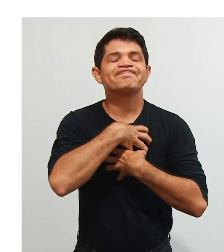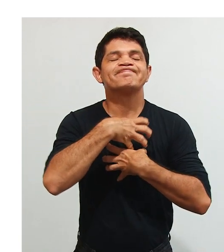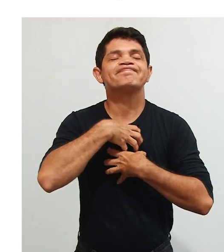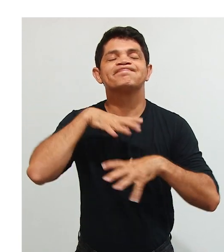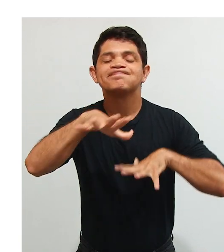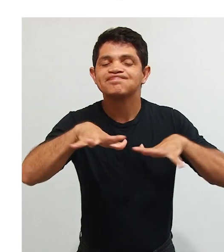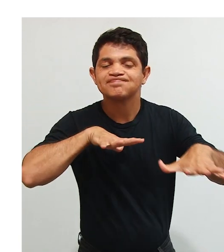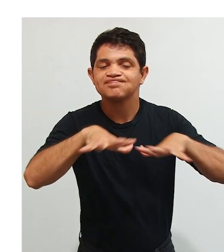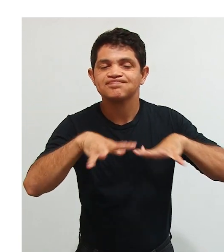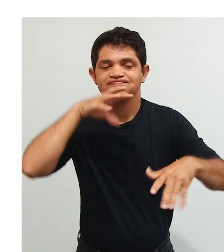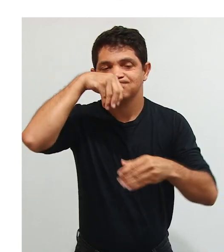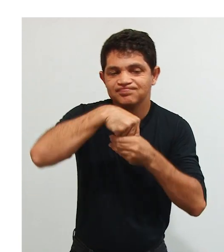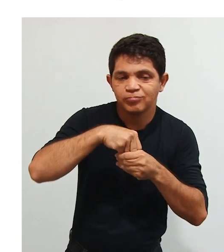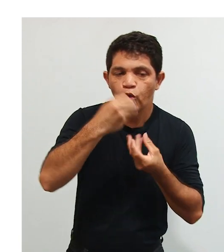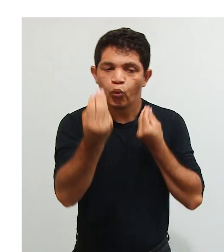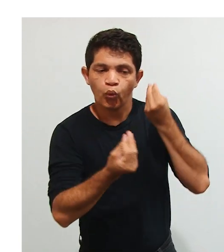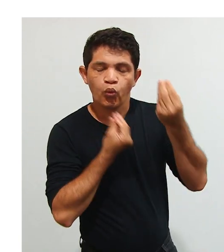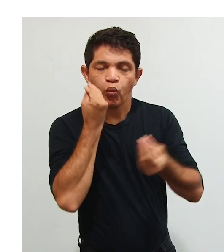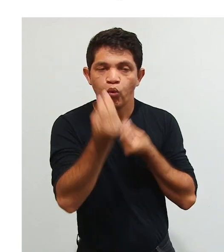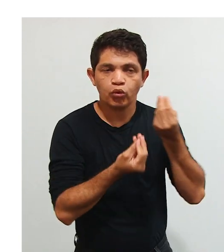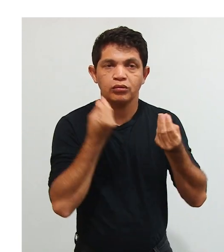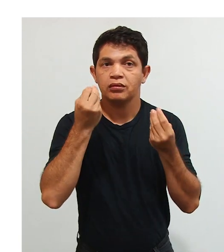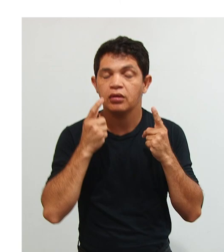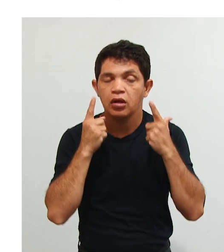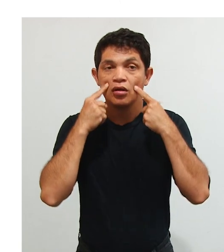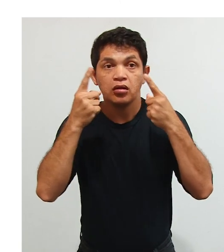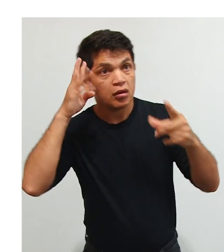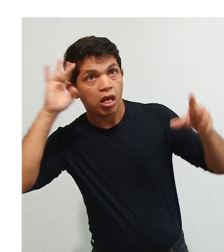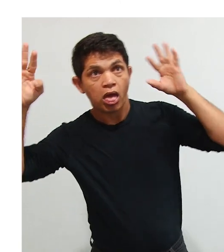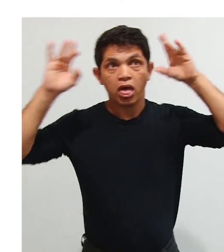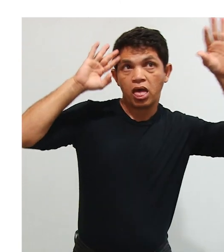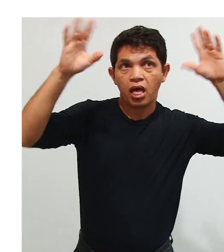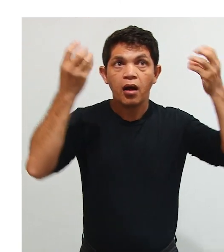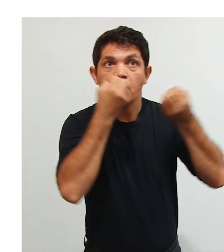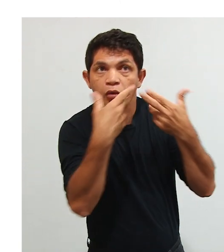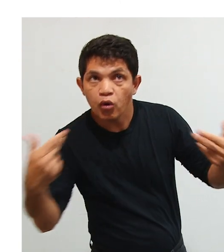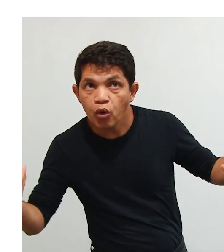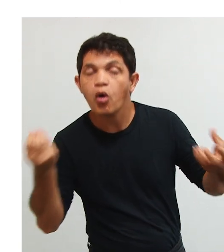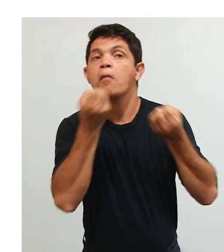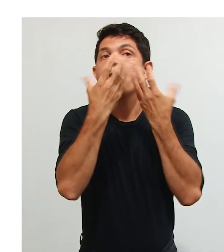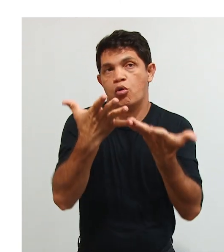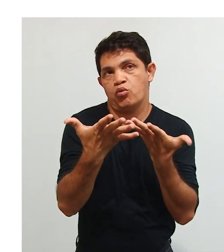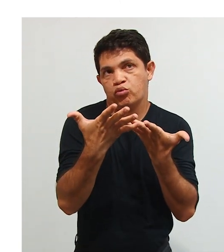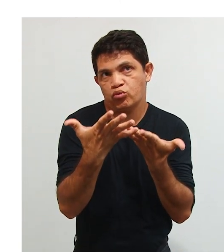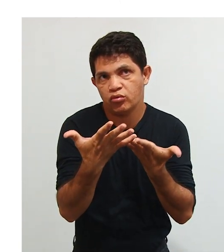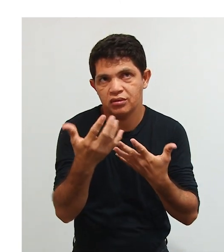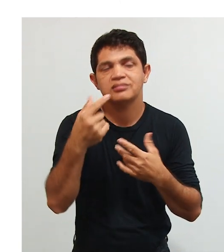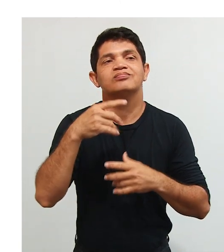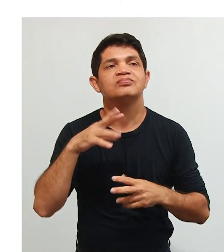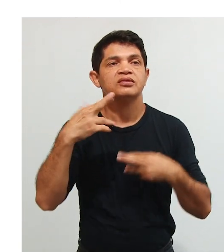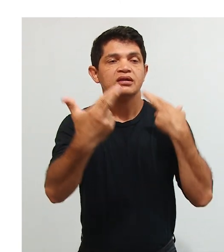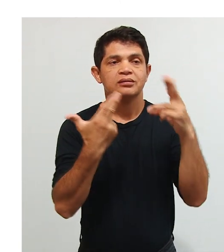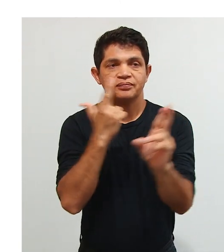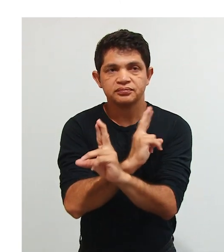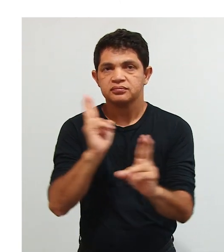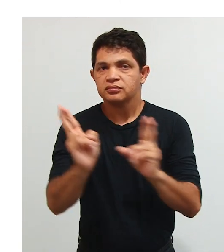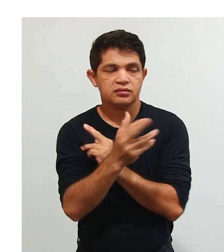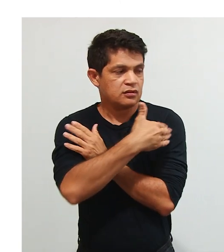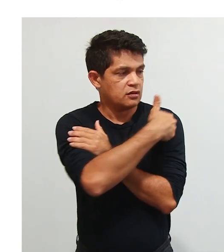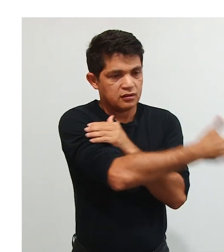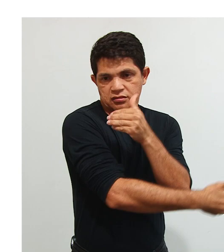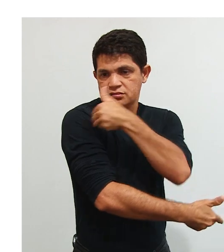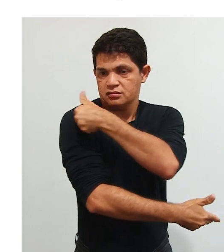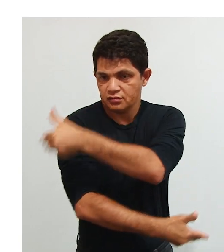gente sempre está tentando alcançar uma dessas coisas nos nossos relacionamentos. Então,